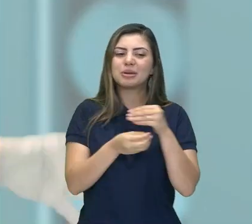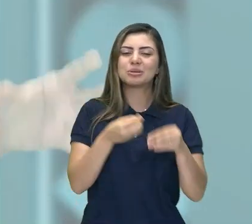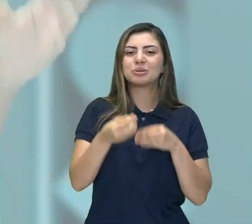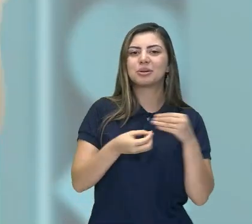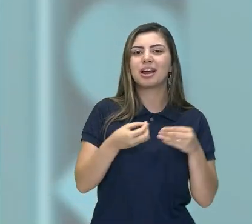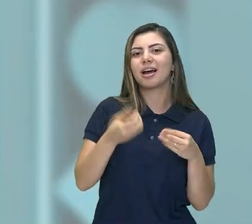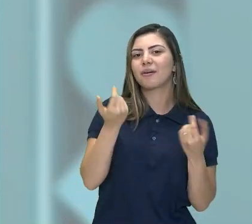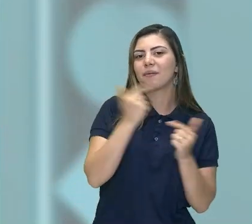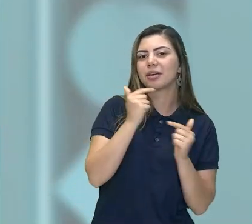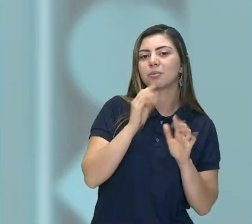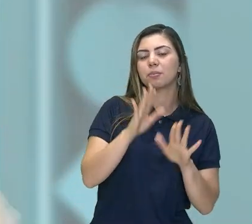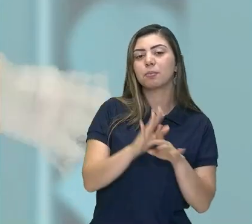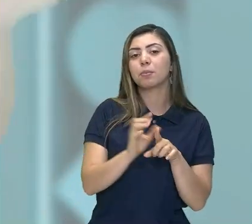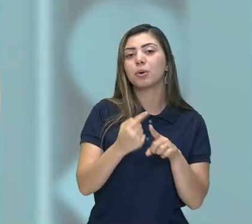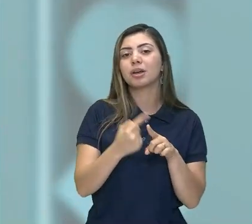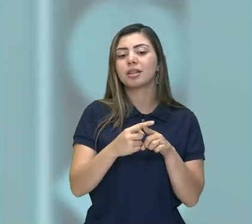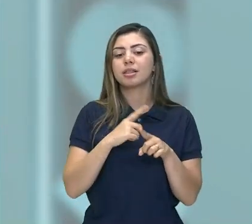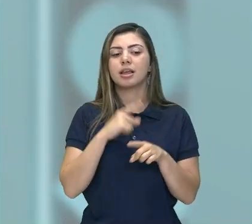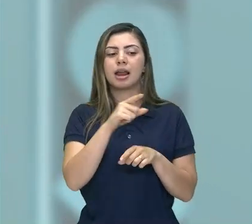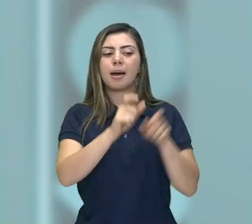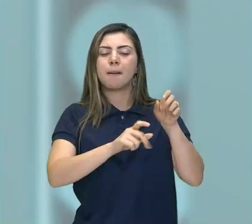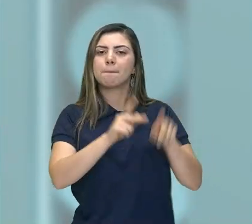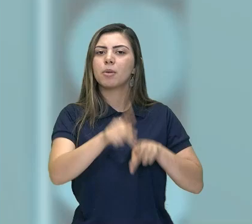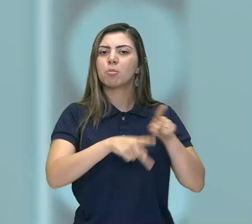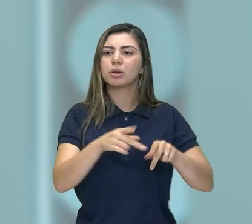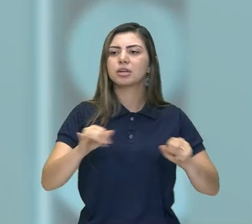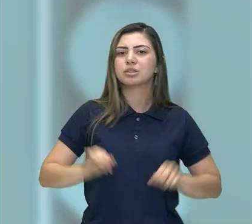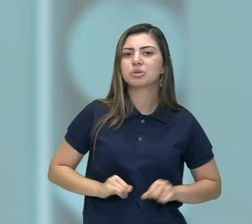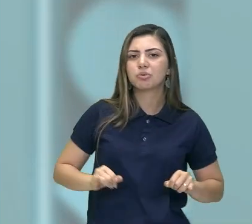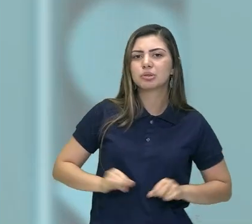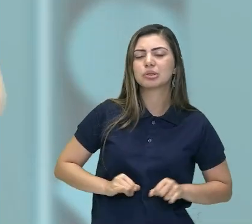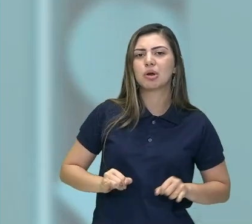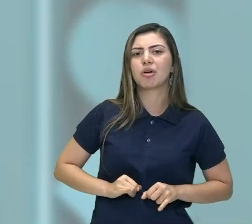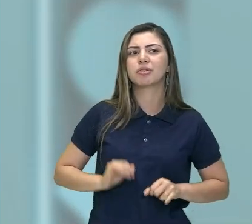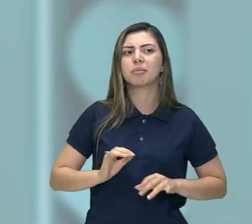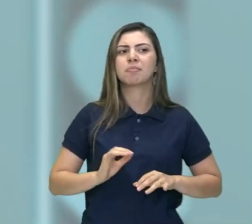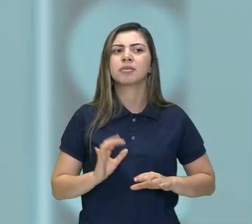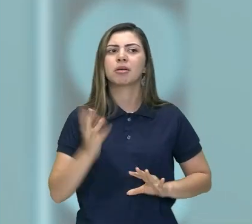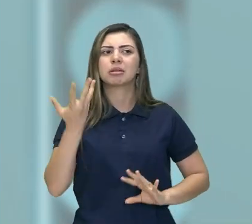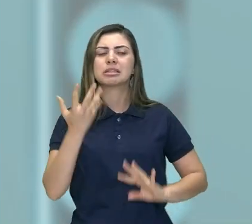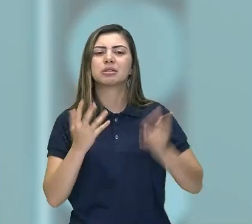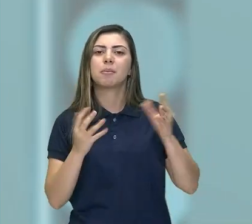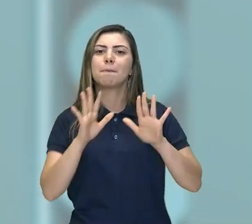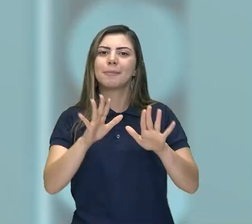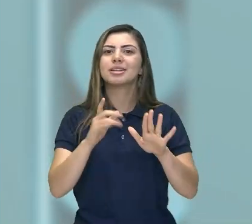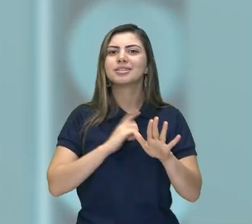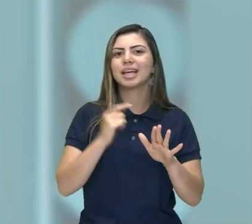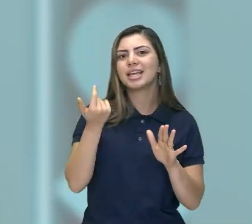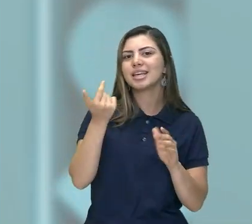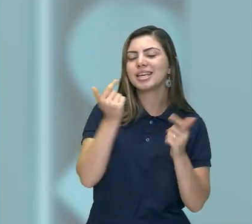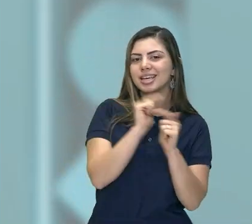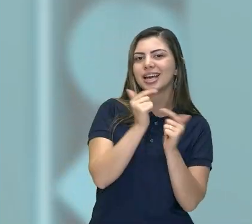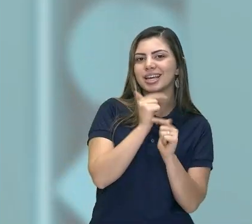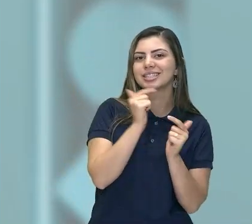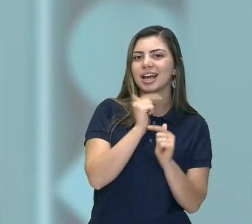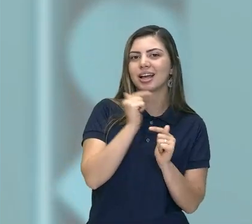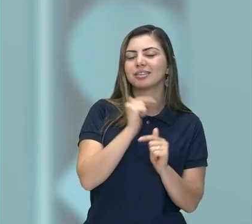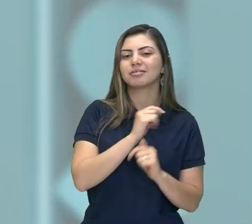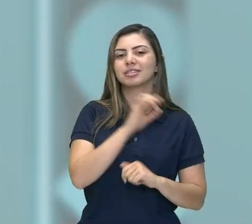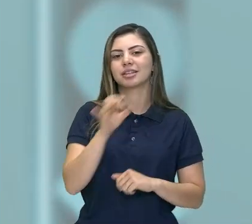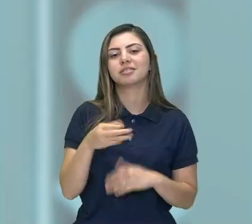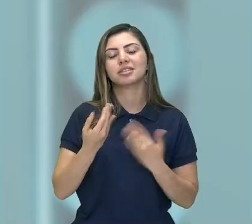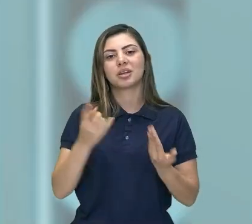mostro o sofrimento da população, eu mostro essas situações ruins, só que de uma forma engraçada. Tá bom? Então, essa